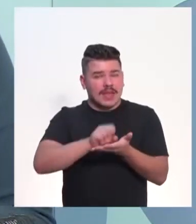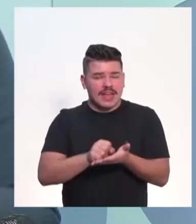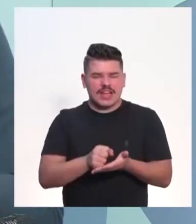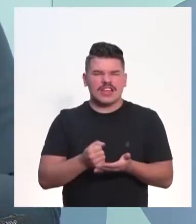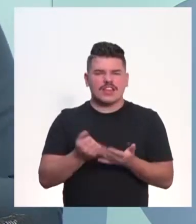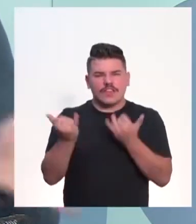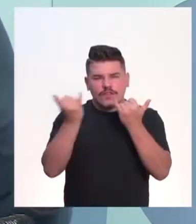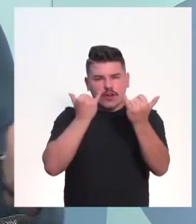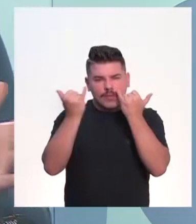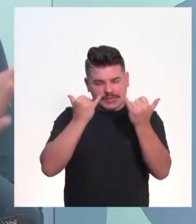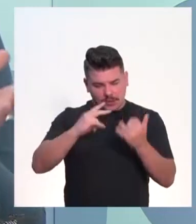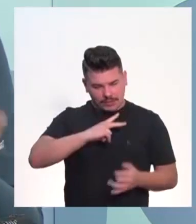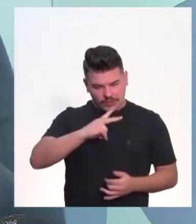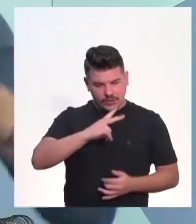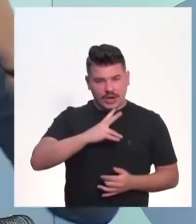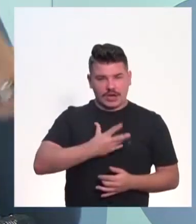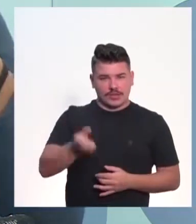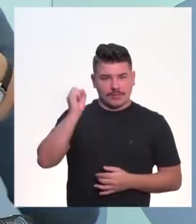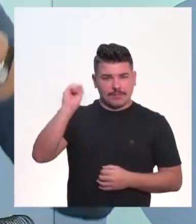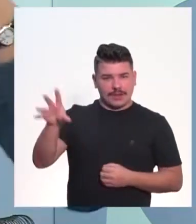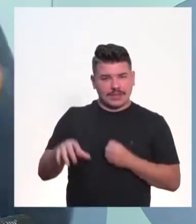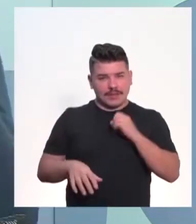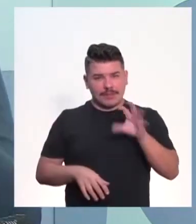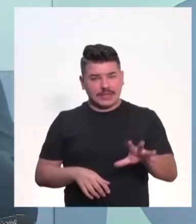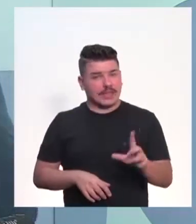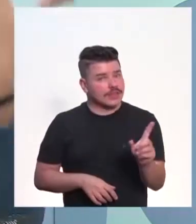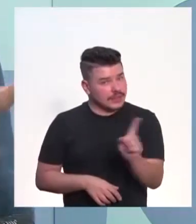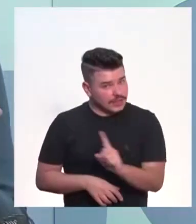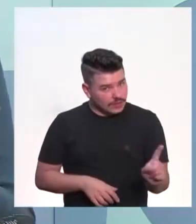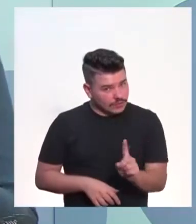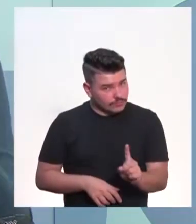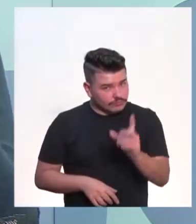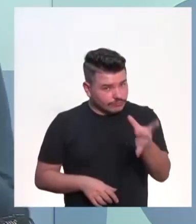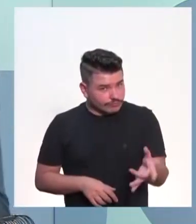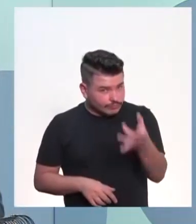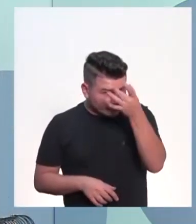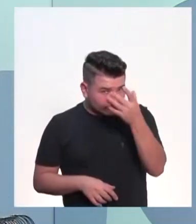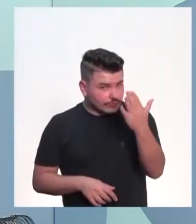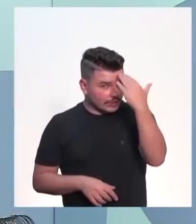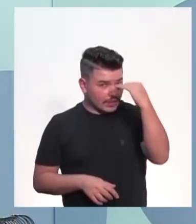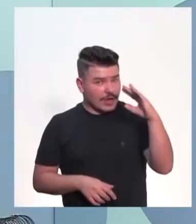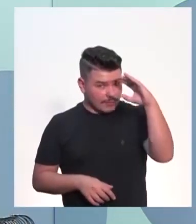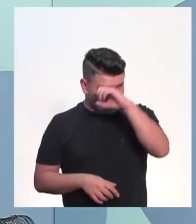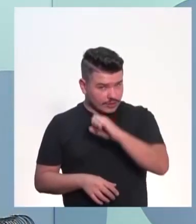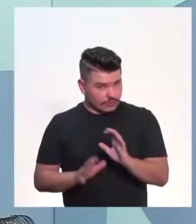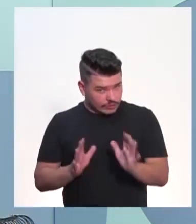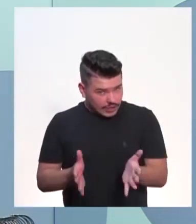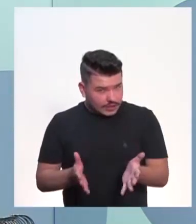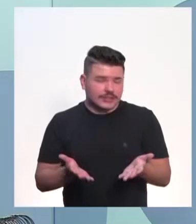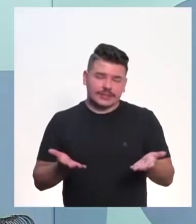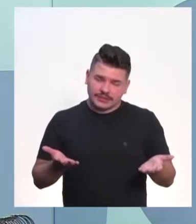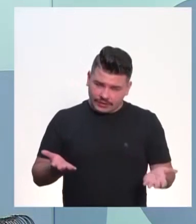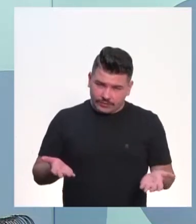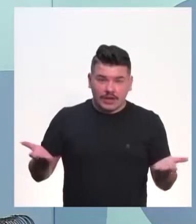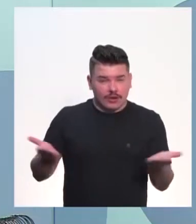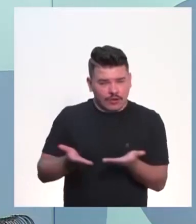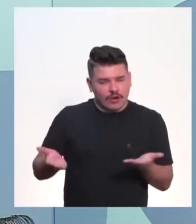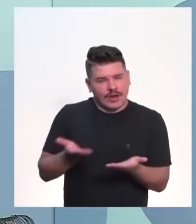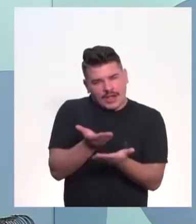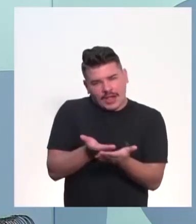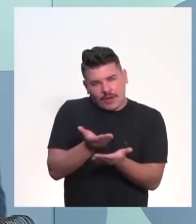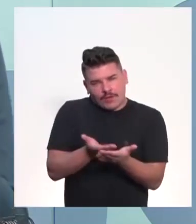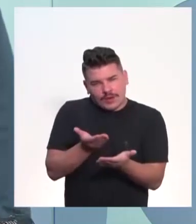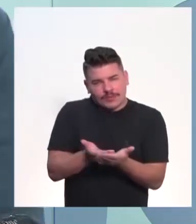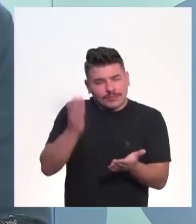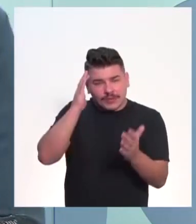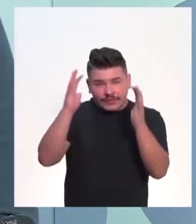pessoais. Deixando esses combinados agora cientes para todos nós, a gente vai começar com a nossa primeira